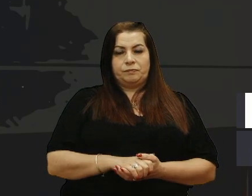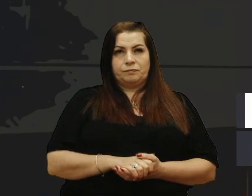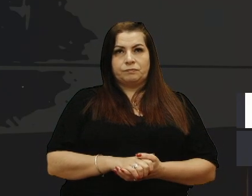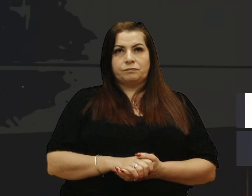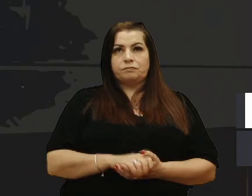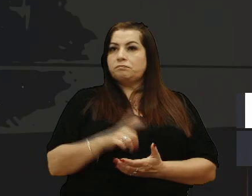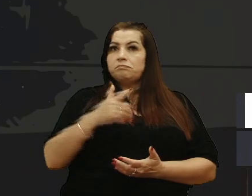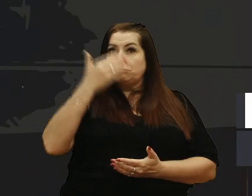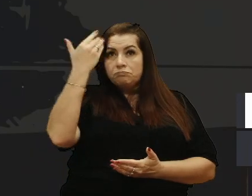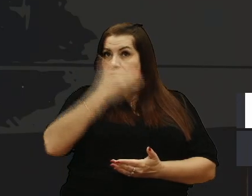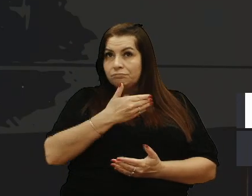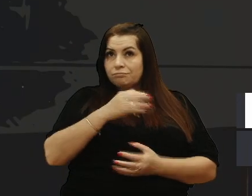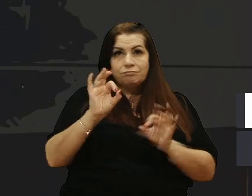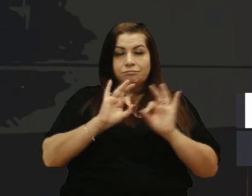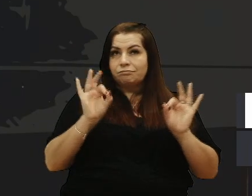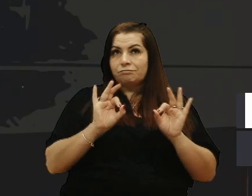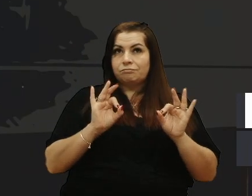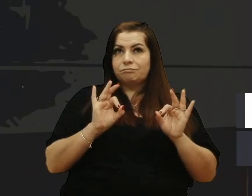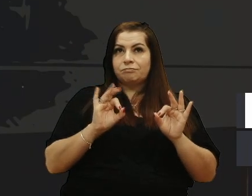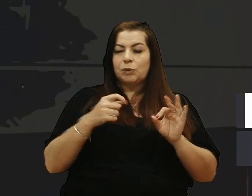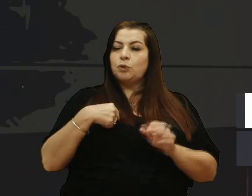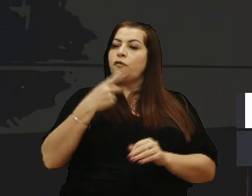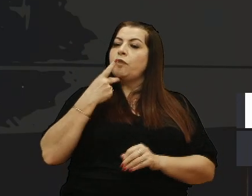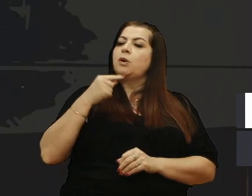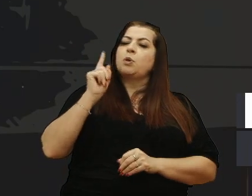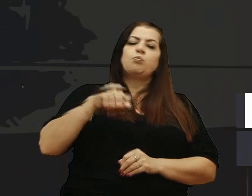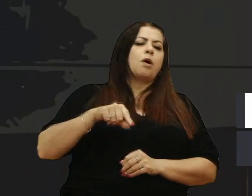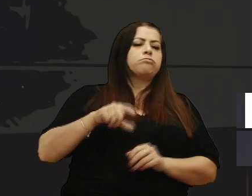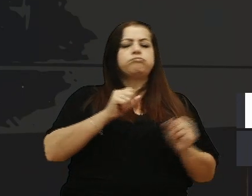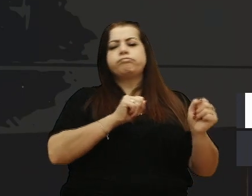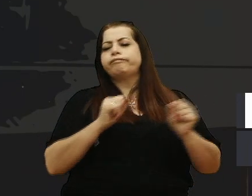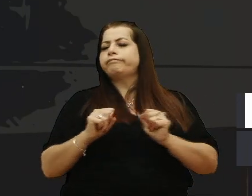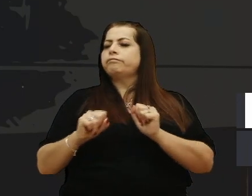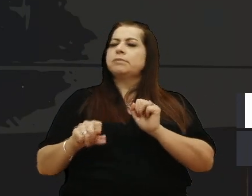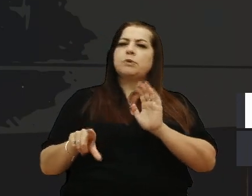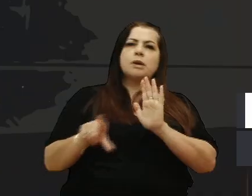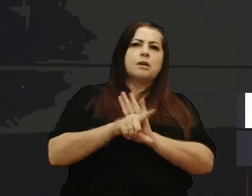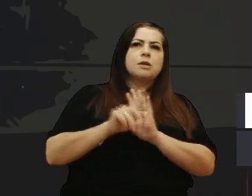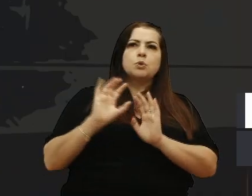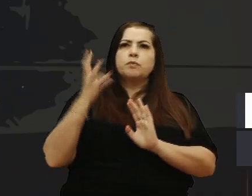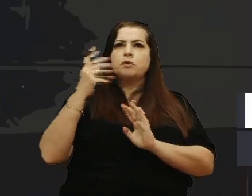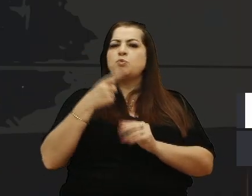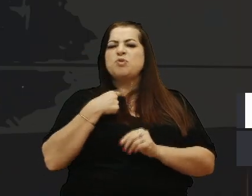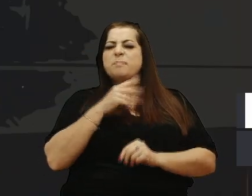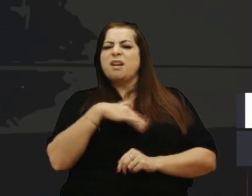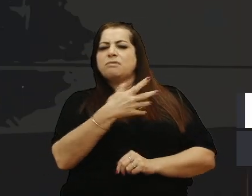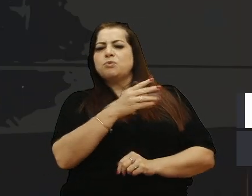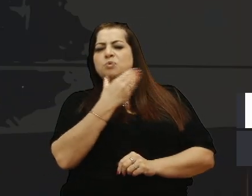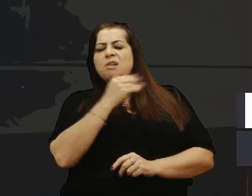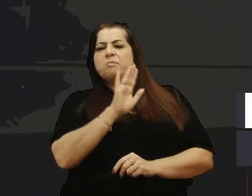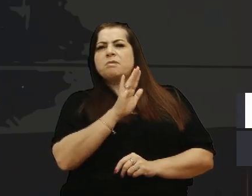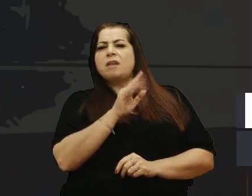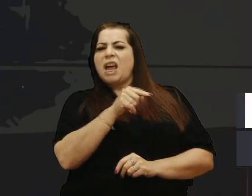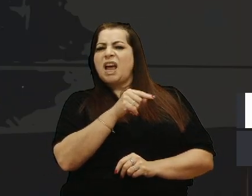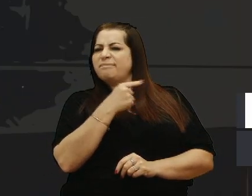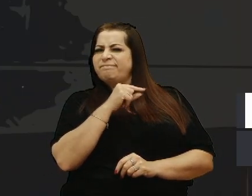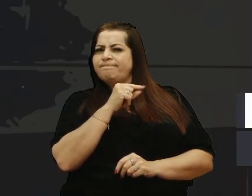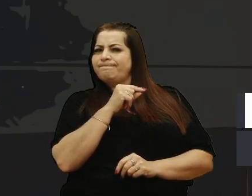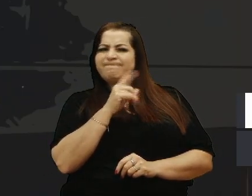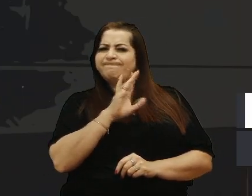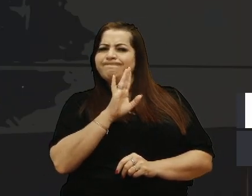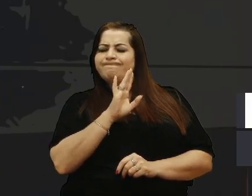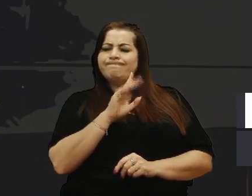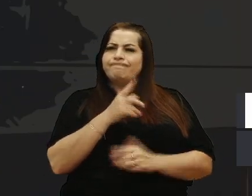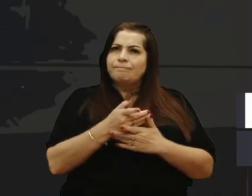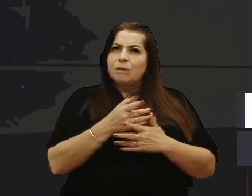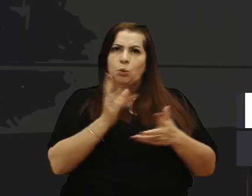Sem prova, sem nada. Ah, o que eu digo é lei e está resolvido. Eu não gosto mais do cara, esse cara não me desce